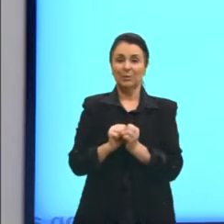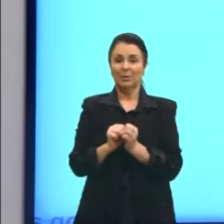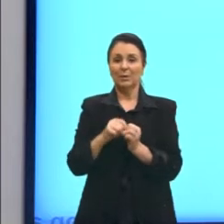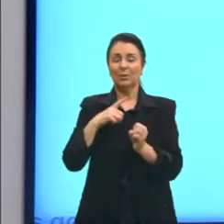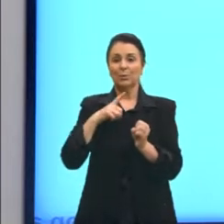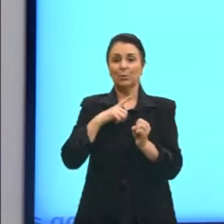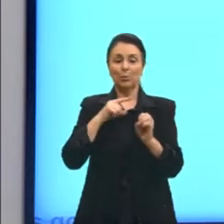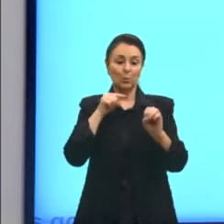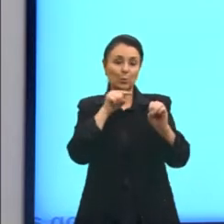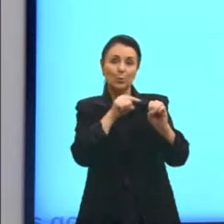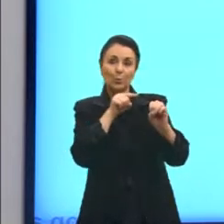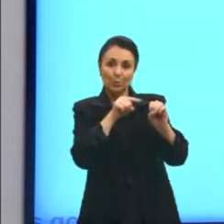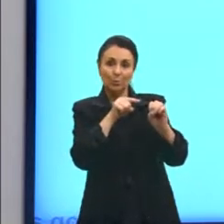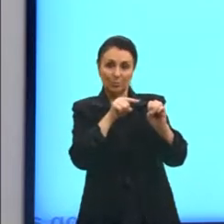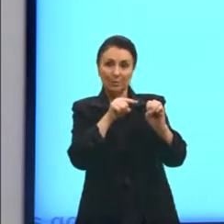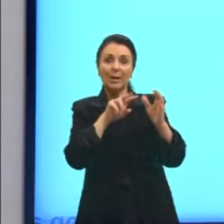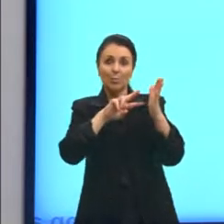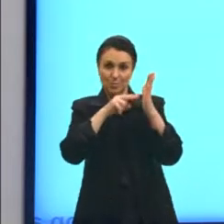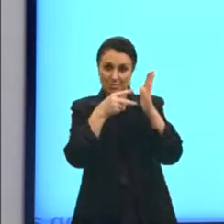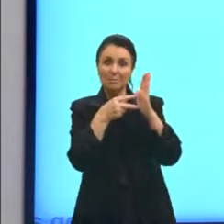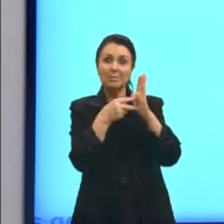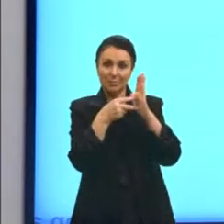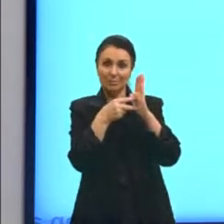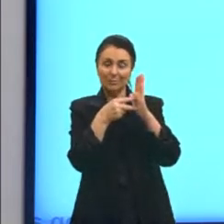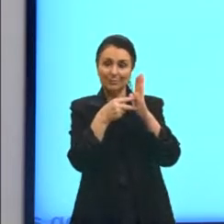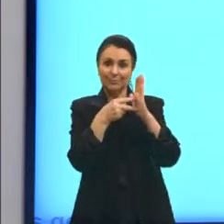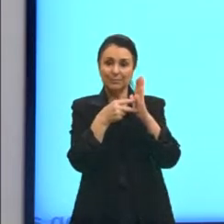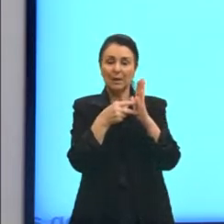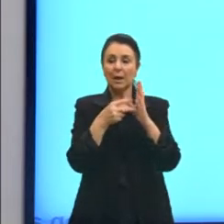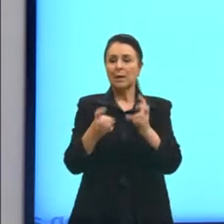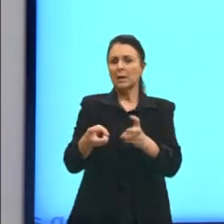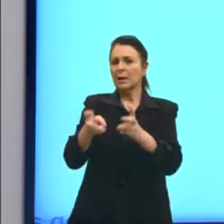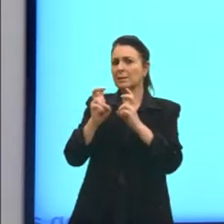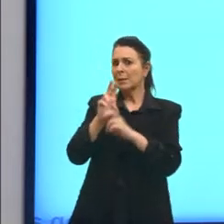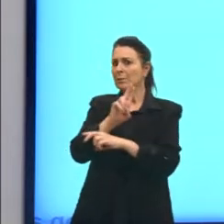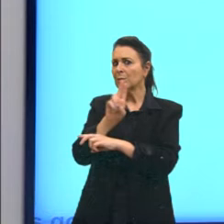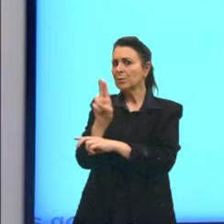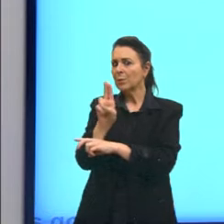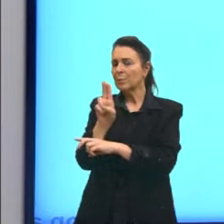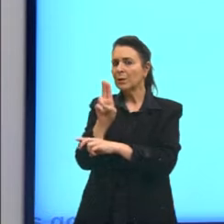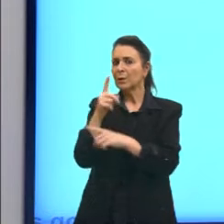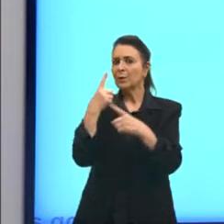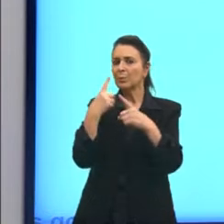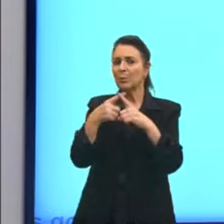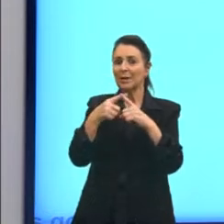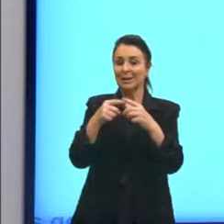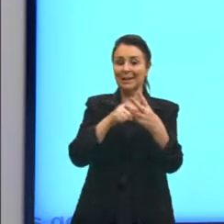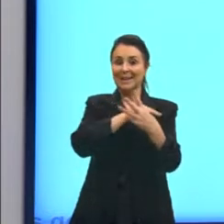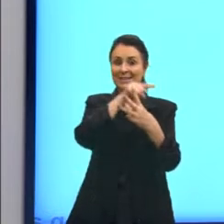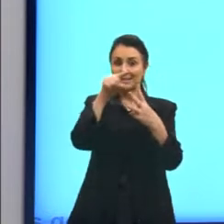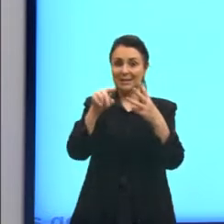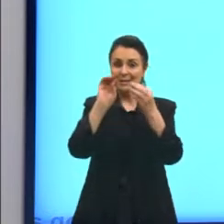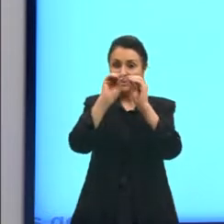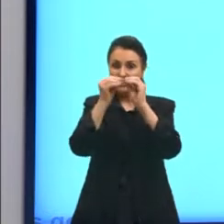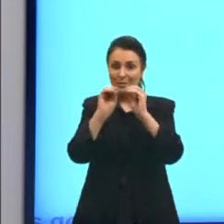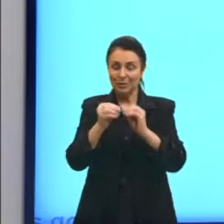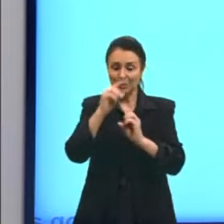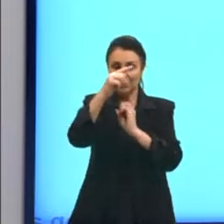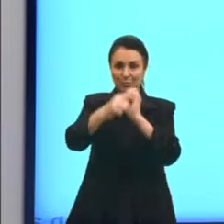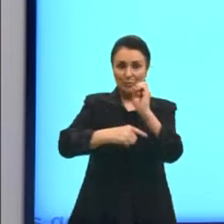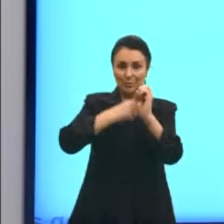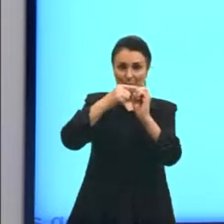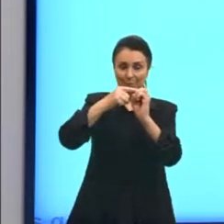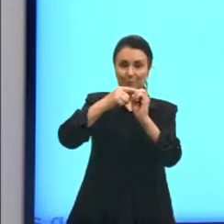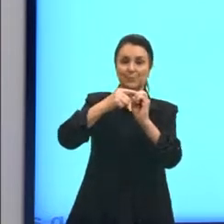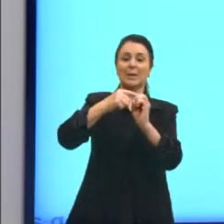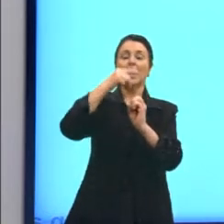no núcleo na do nosso átomo e ele recebe esse nome porque dentre as três partículas constituídas dos átomos